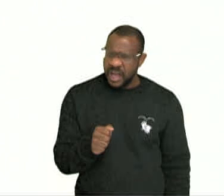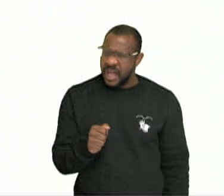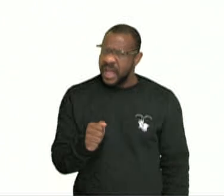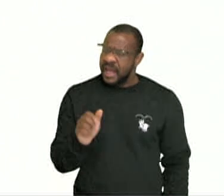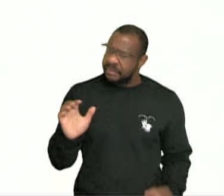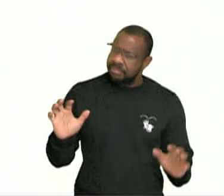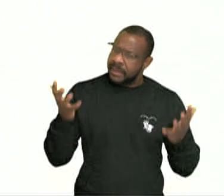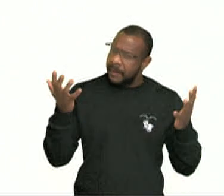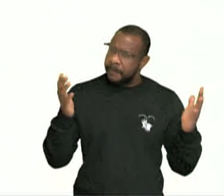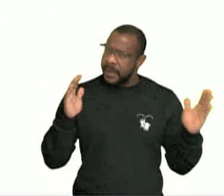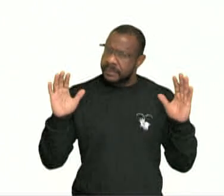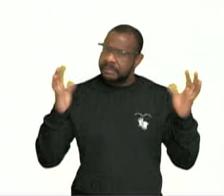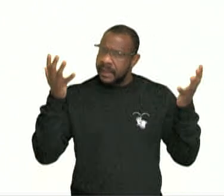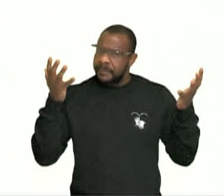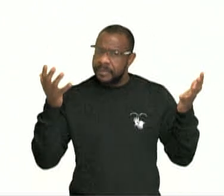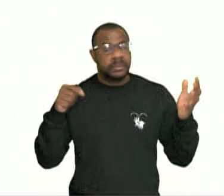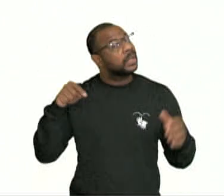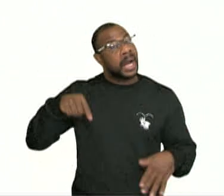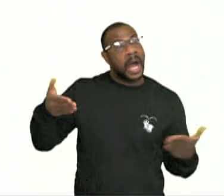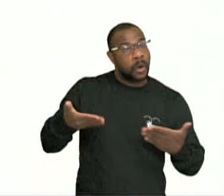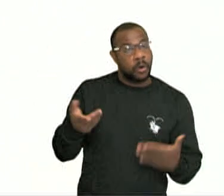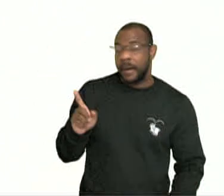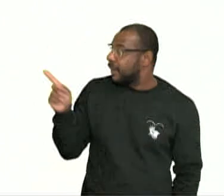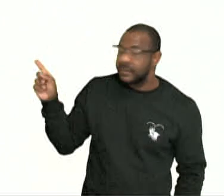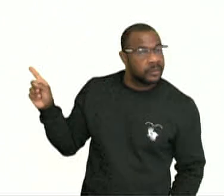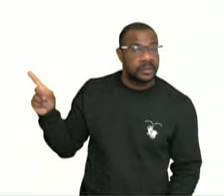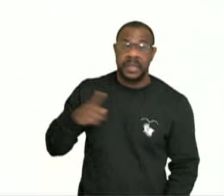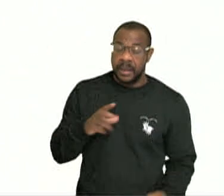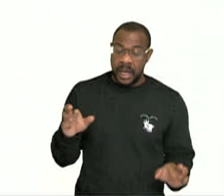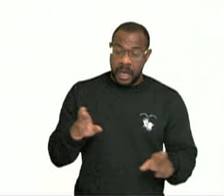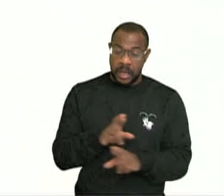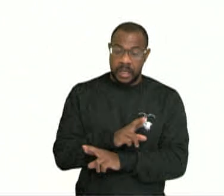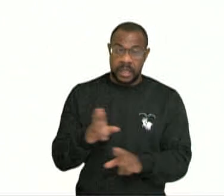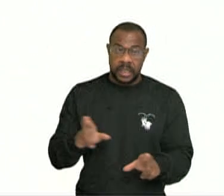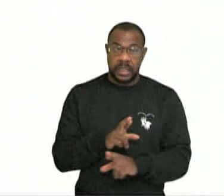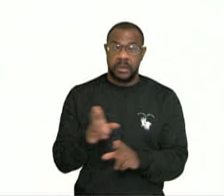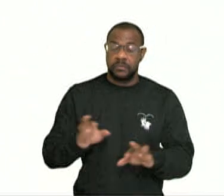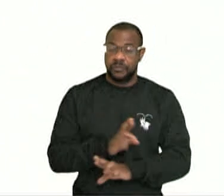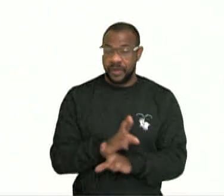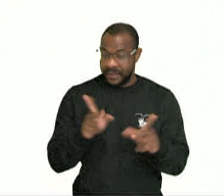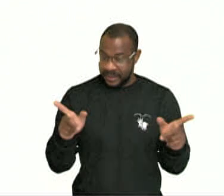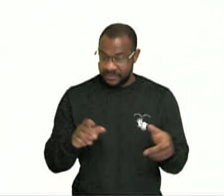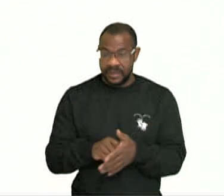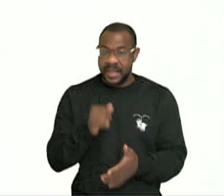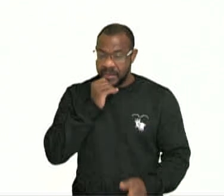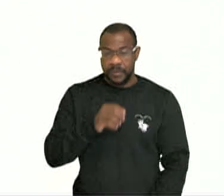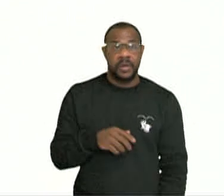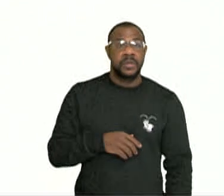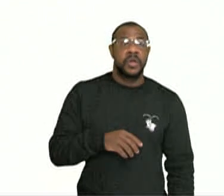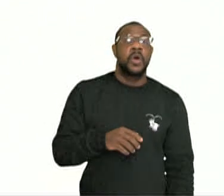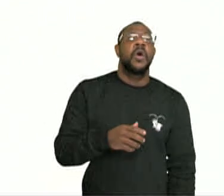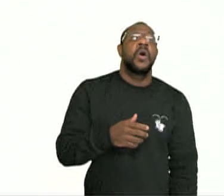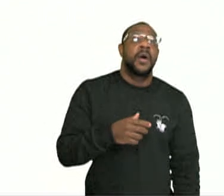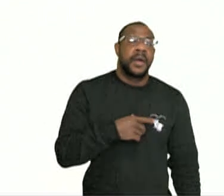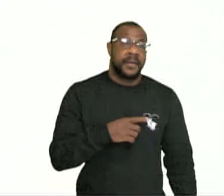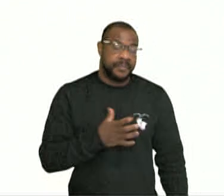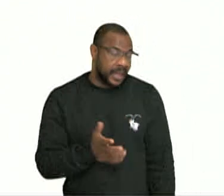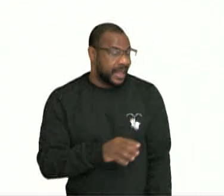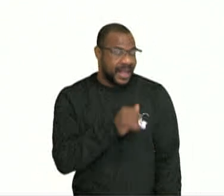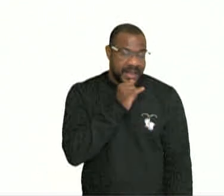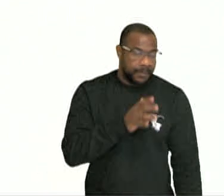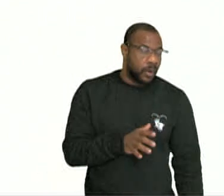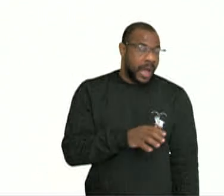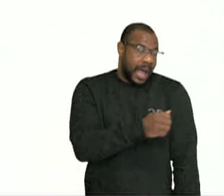não. Aqui ele está estabelecendo uma relação de oposição. Então eu digo, o aluno é isso, o estudante é